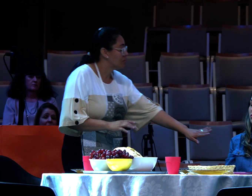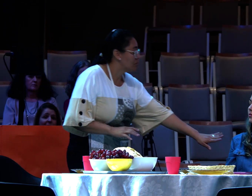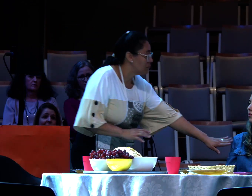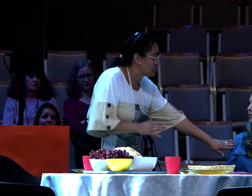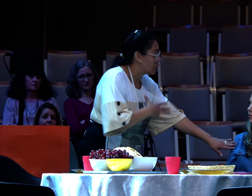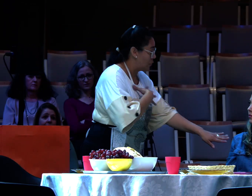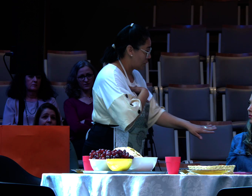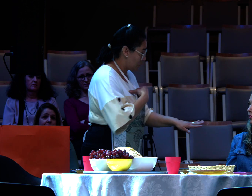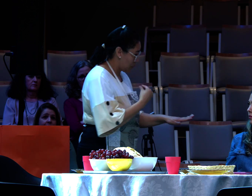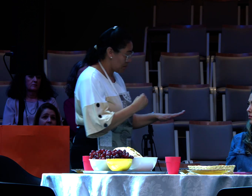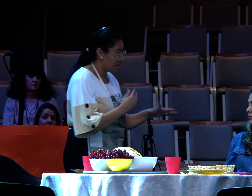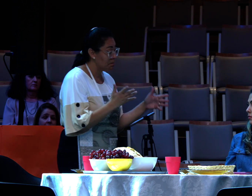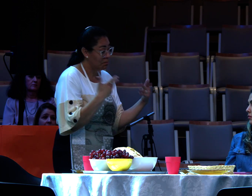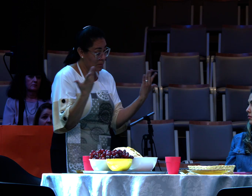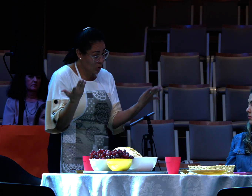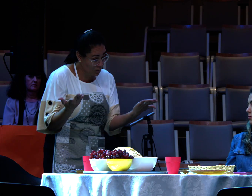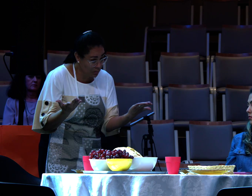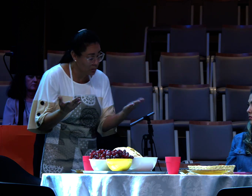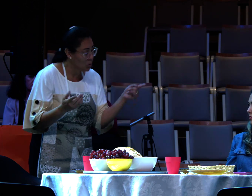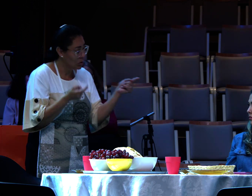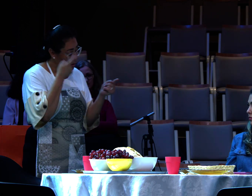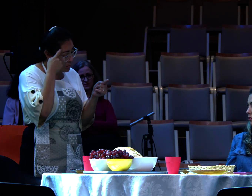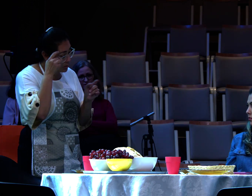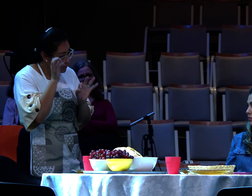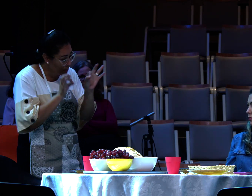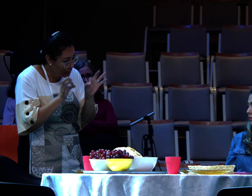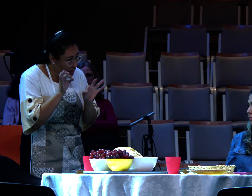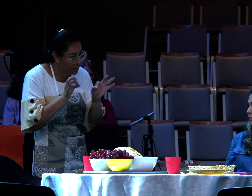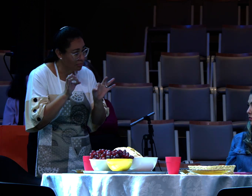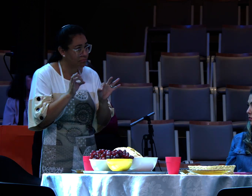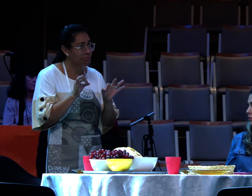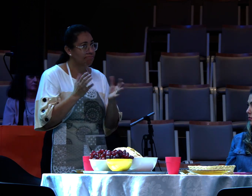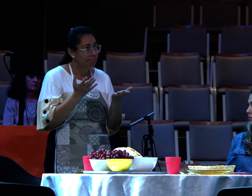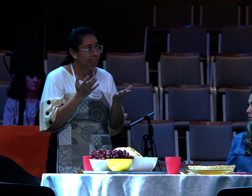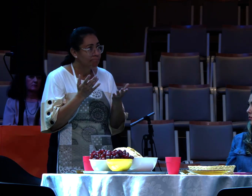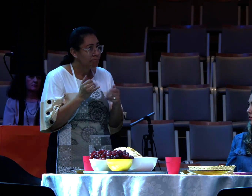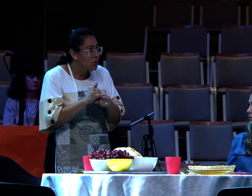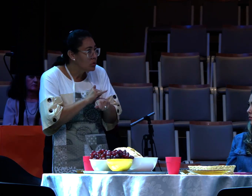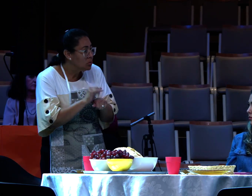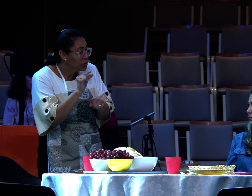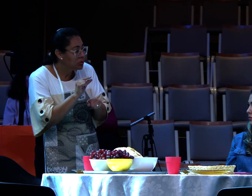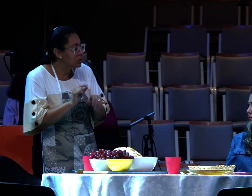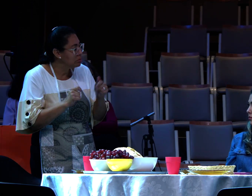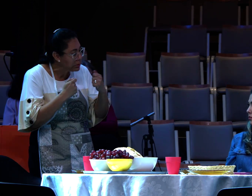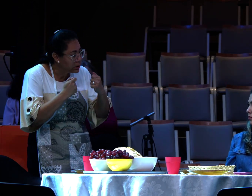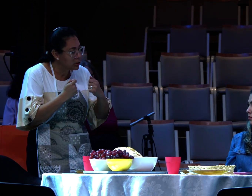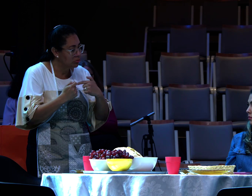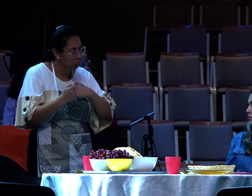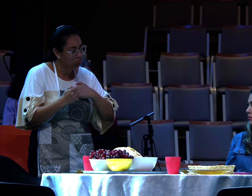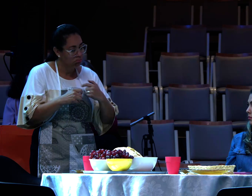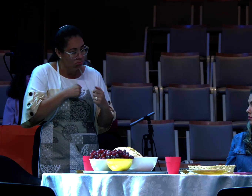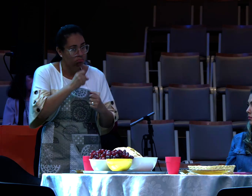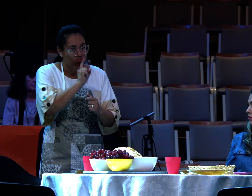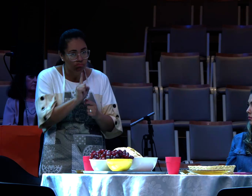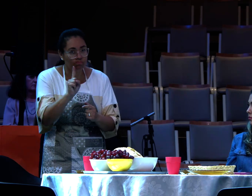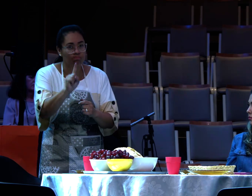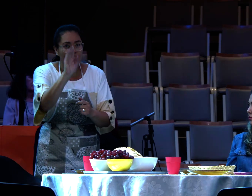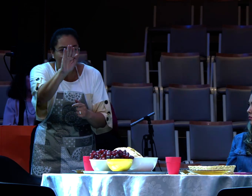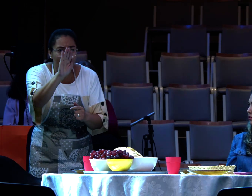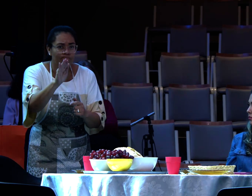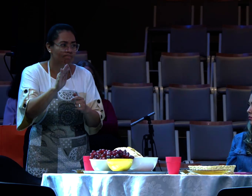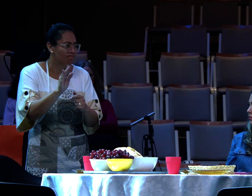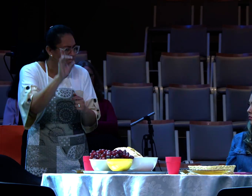na faculdade, não é verdade? É. Filha, então eu acho melhor você ir lá e conversar com ela, pedir